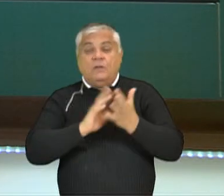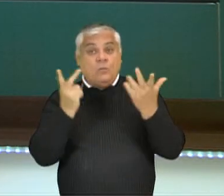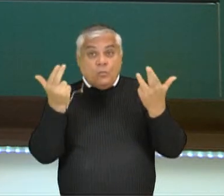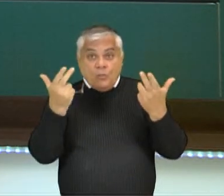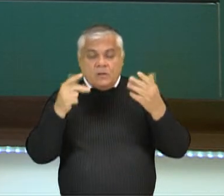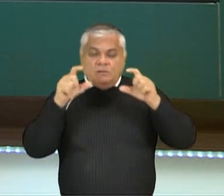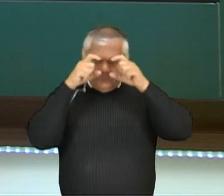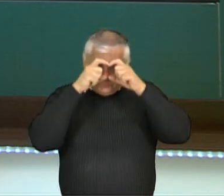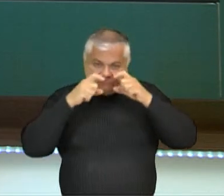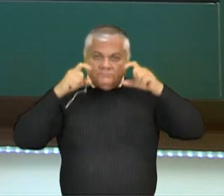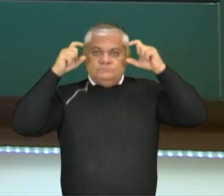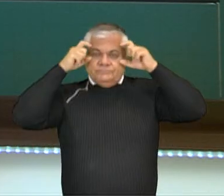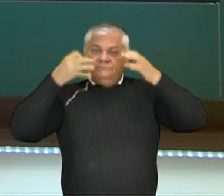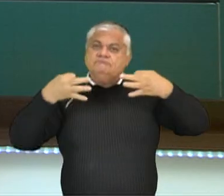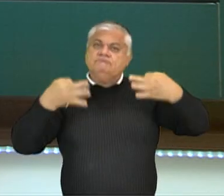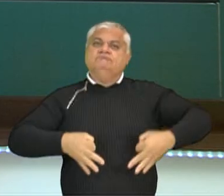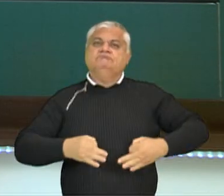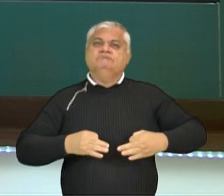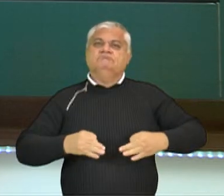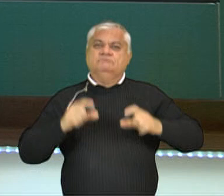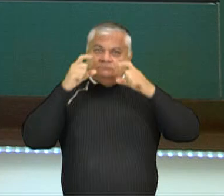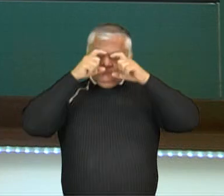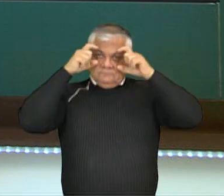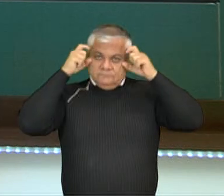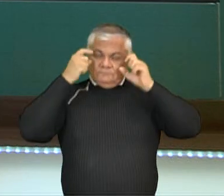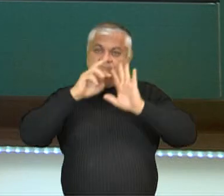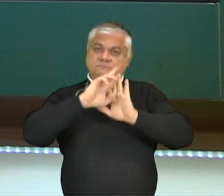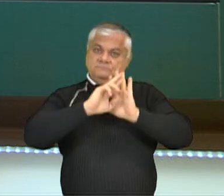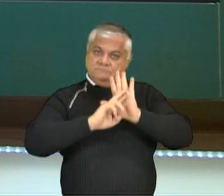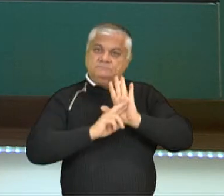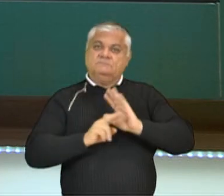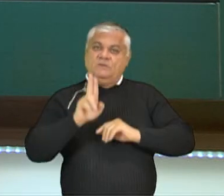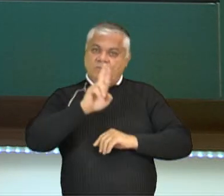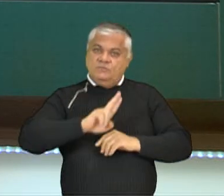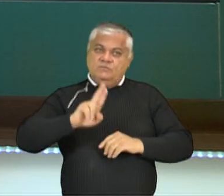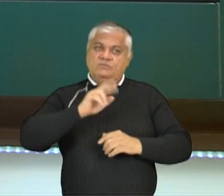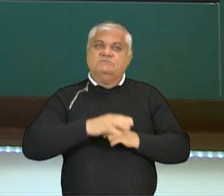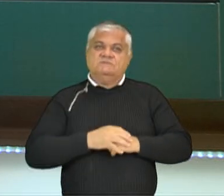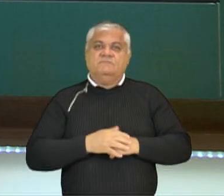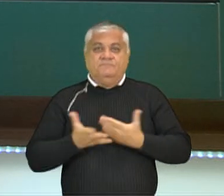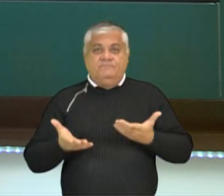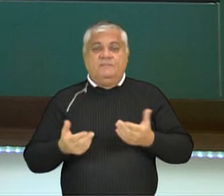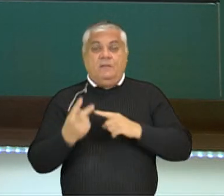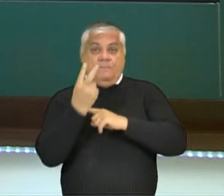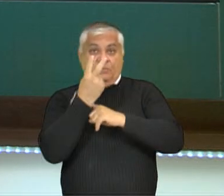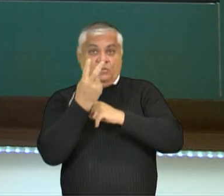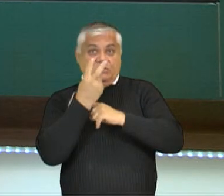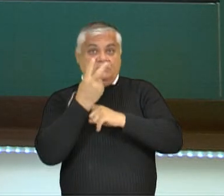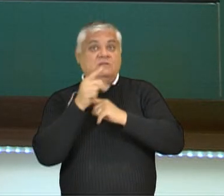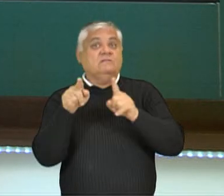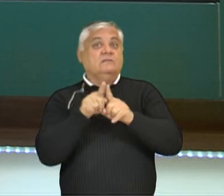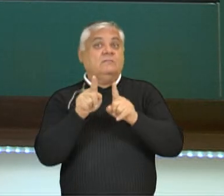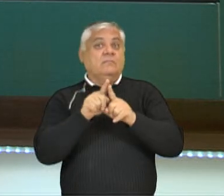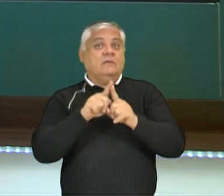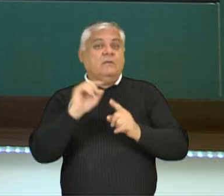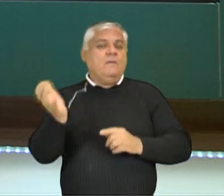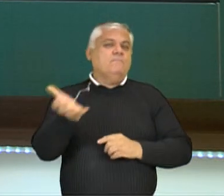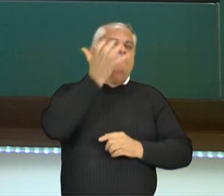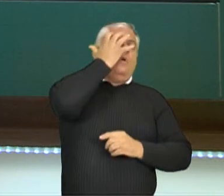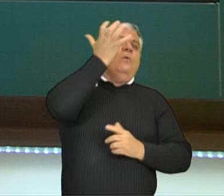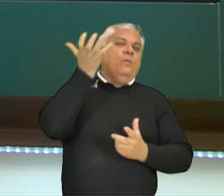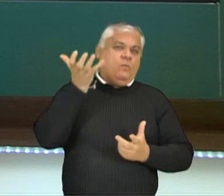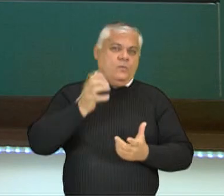para ser justo com todos, existe esse óculos aqui que eles utilizam, além da proteção, por conta da